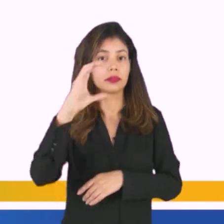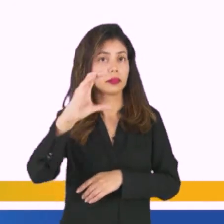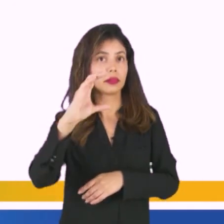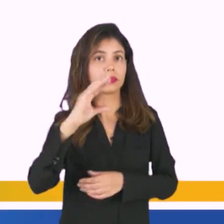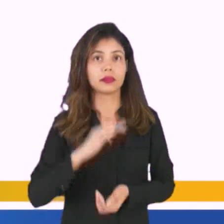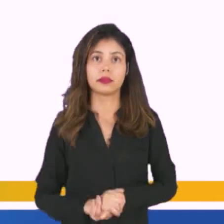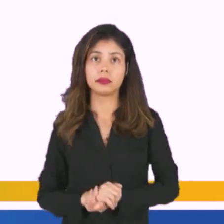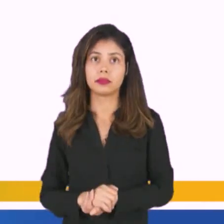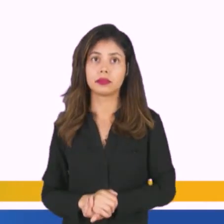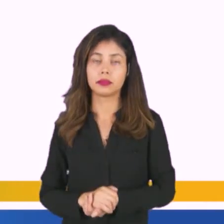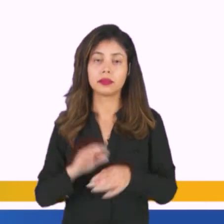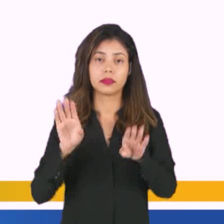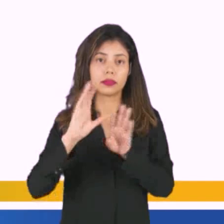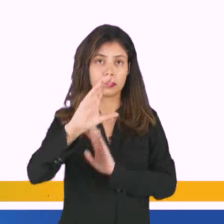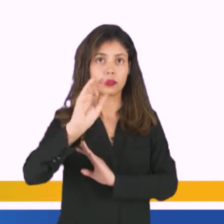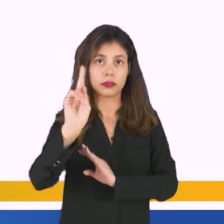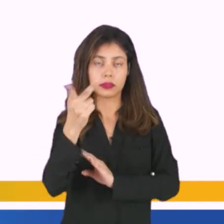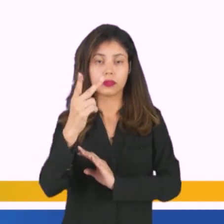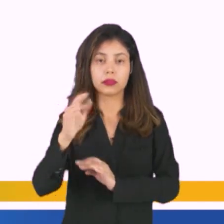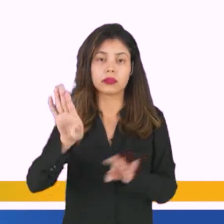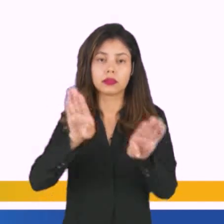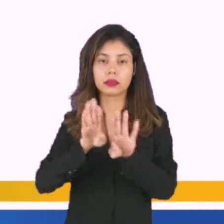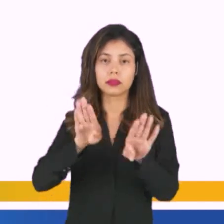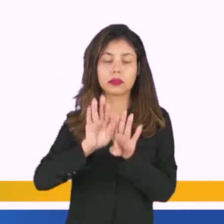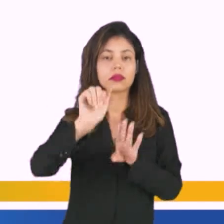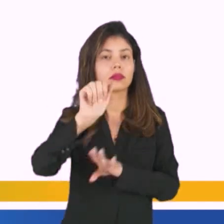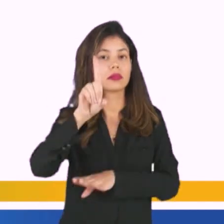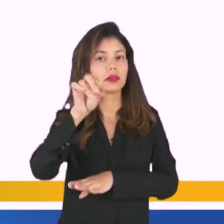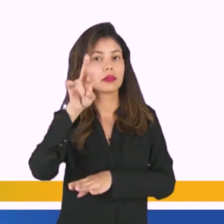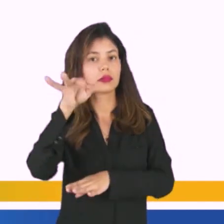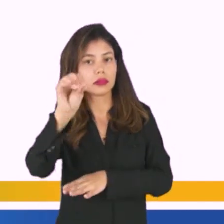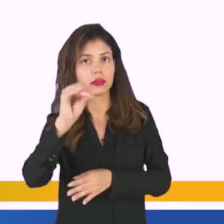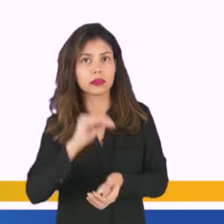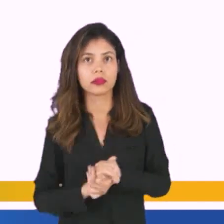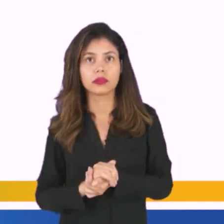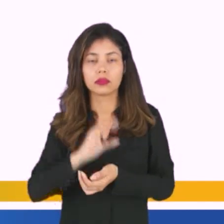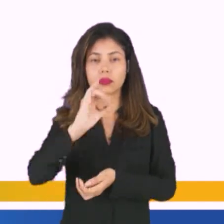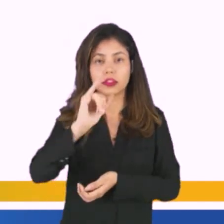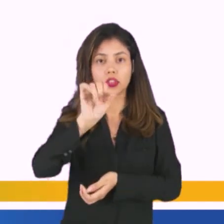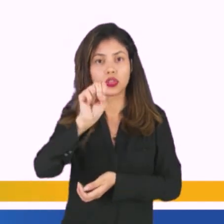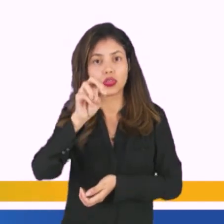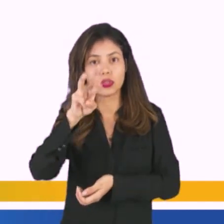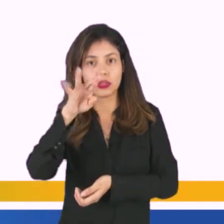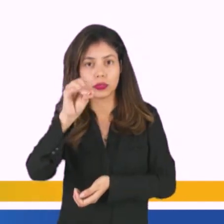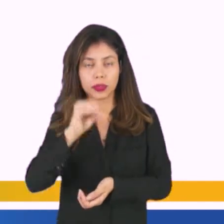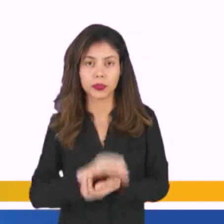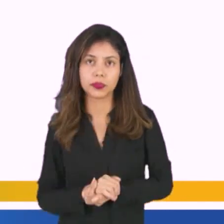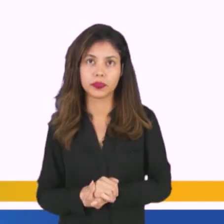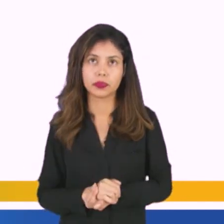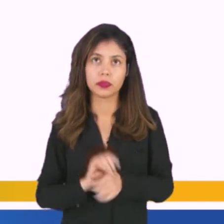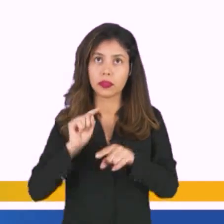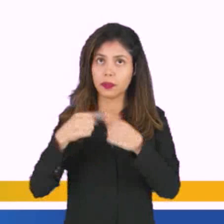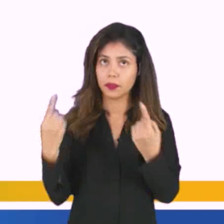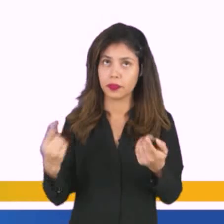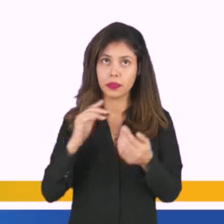existe aqui um aldeído, gente. Então, eles são isômeros. Esses são isômeros, porém,